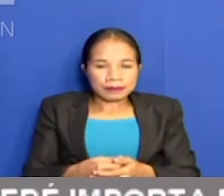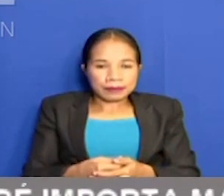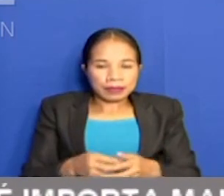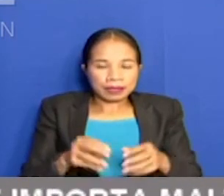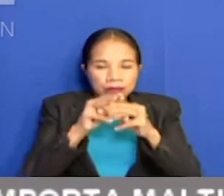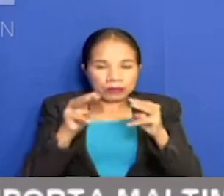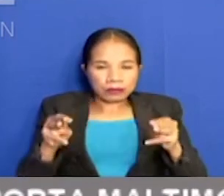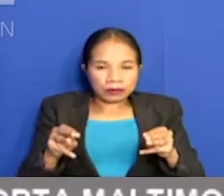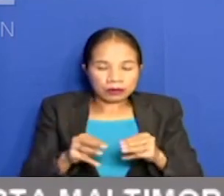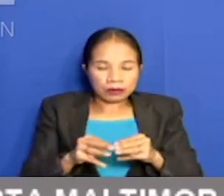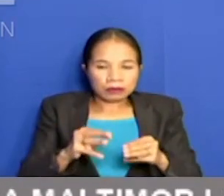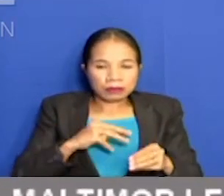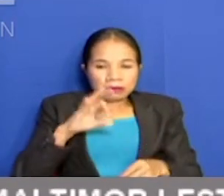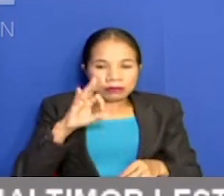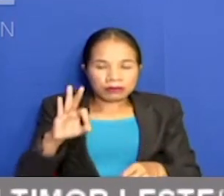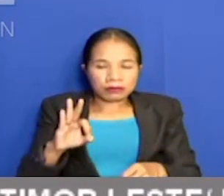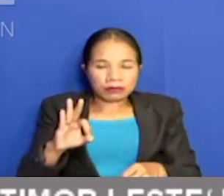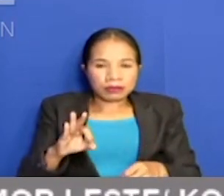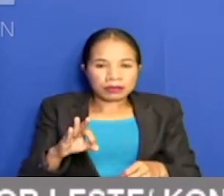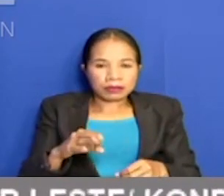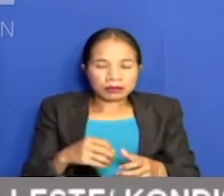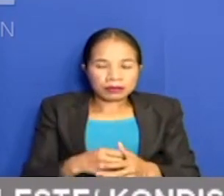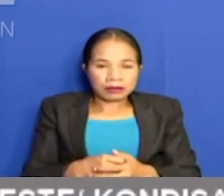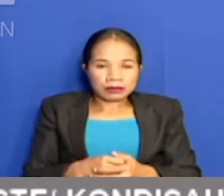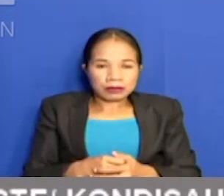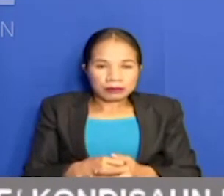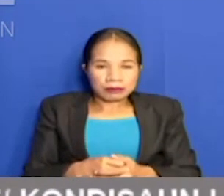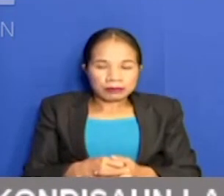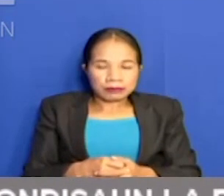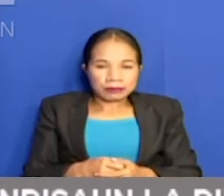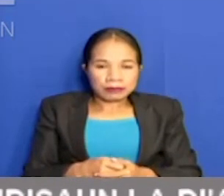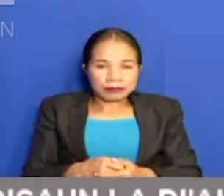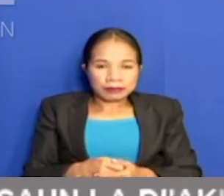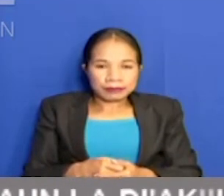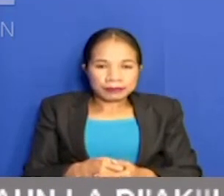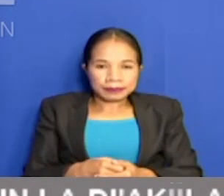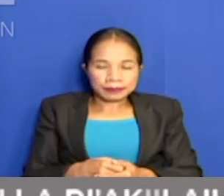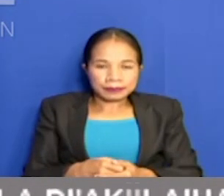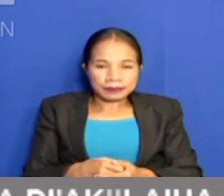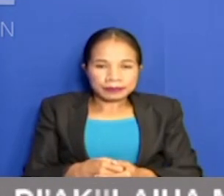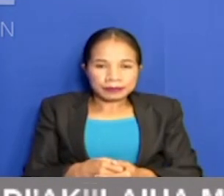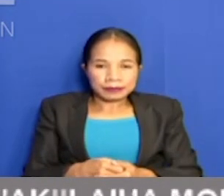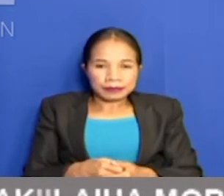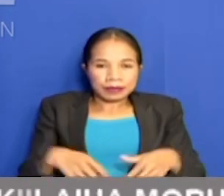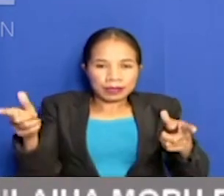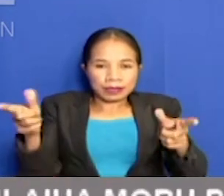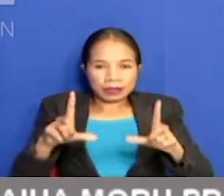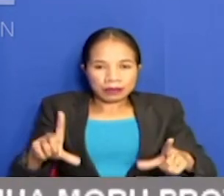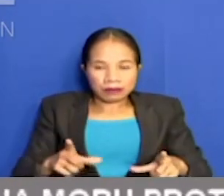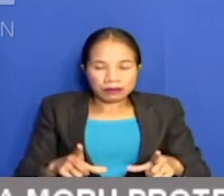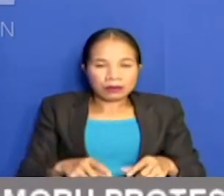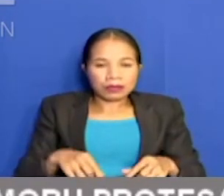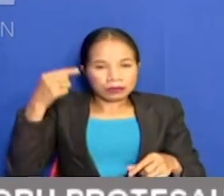munisipu Mano Farri ye wilaya Fatu Berlijo suku Fatkaya lia klinik we ne pe mak la kua ne pe mak governo